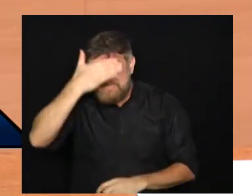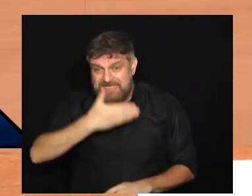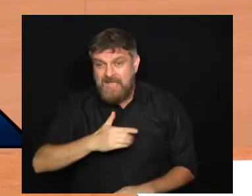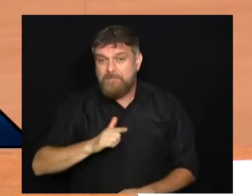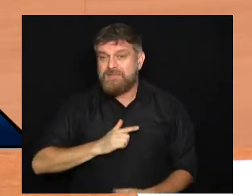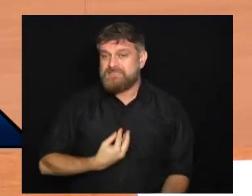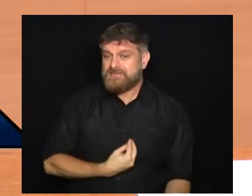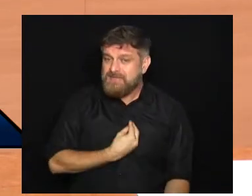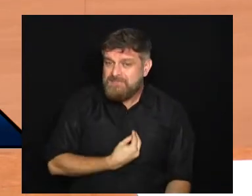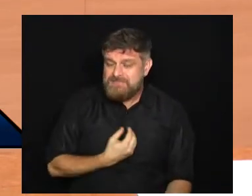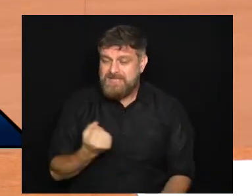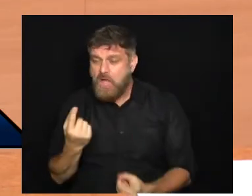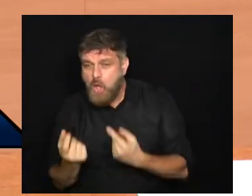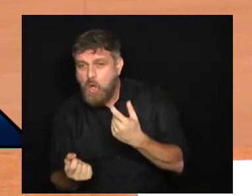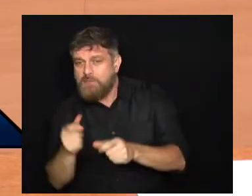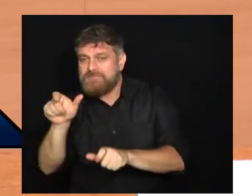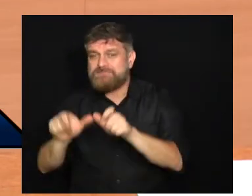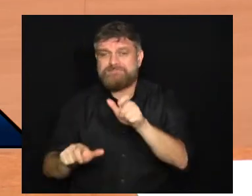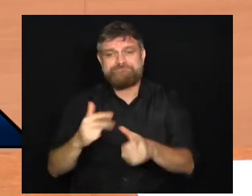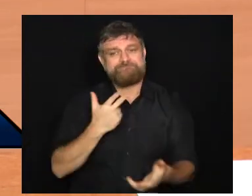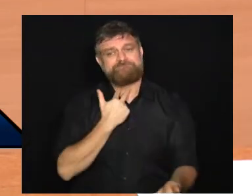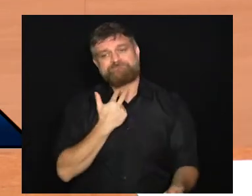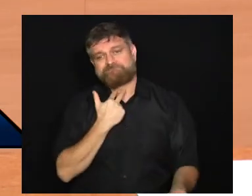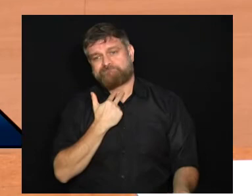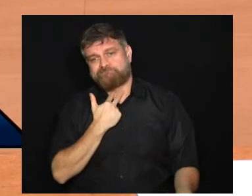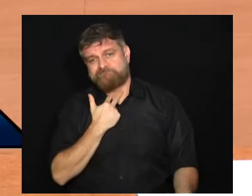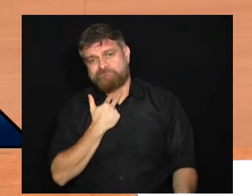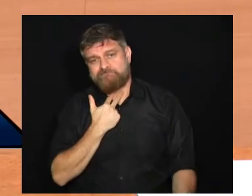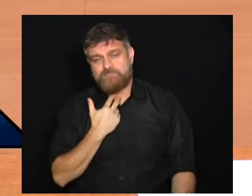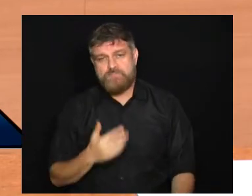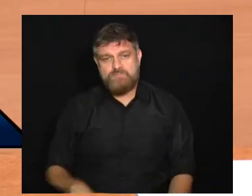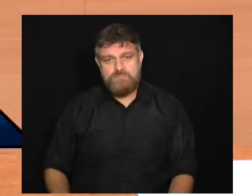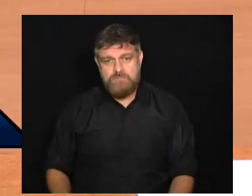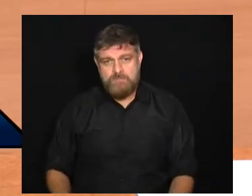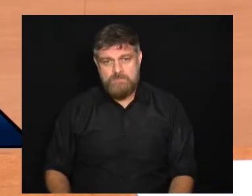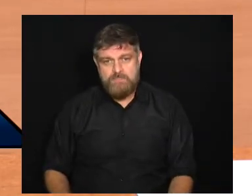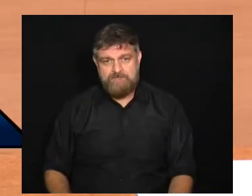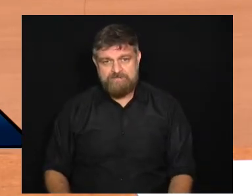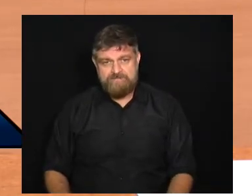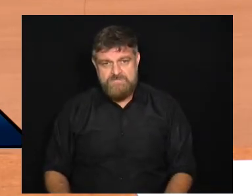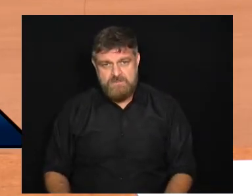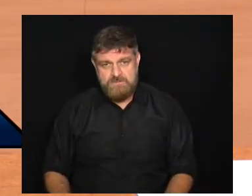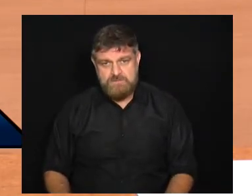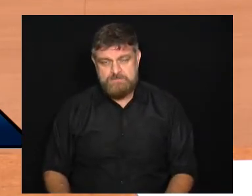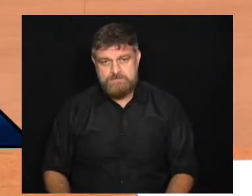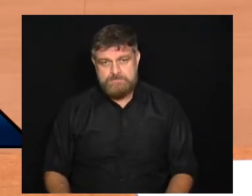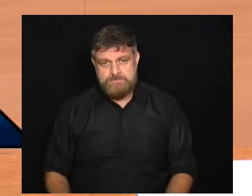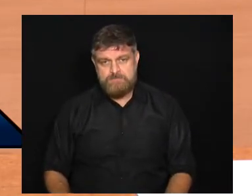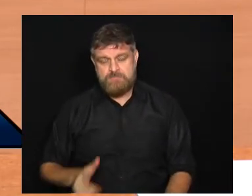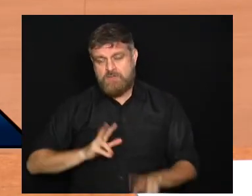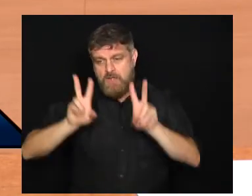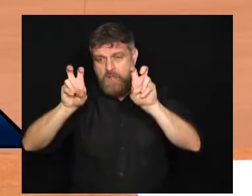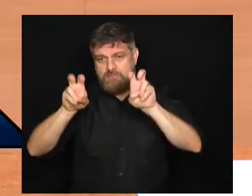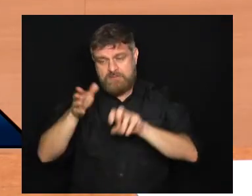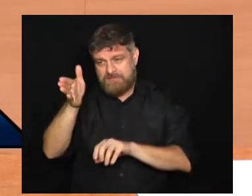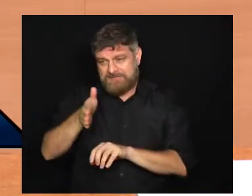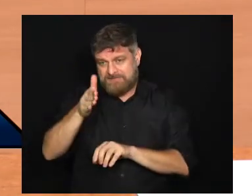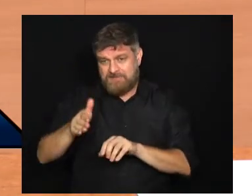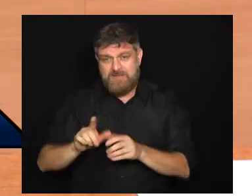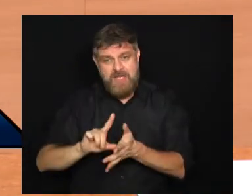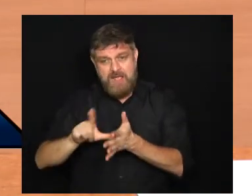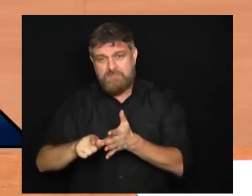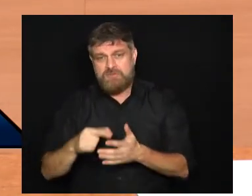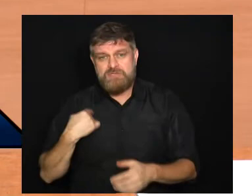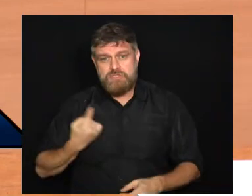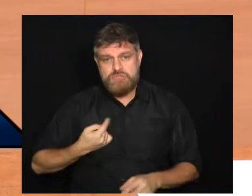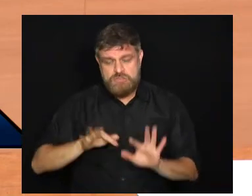a presença de algumas outras pessoas e tudo mais que acabaram não podendo vir. Então, posto isso, né, sem essa temática para ser discutida hoje, sem o quórum, a